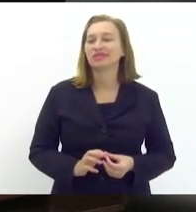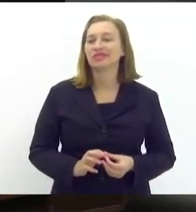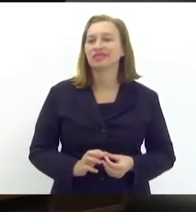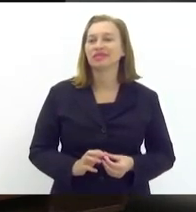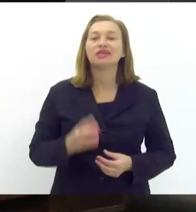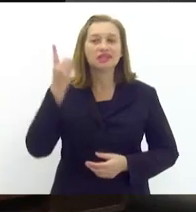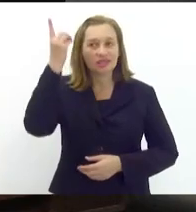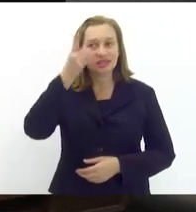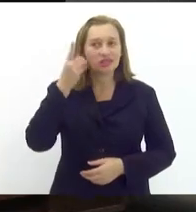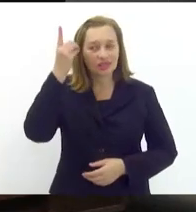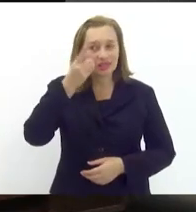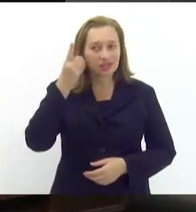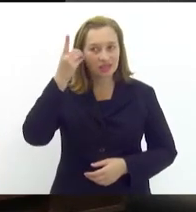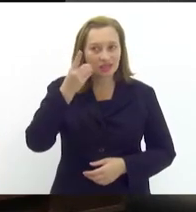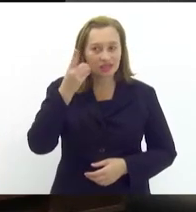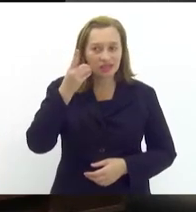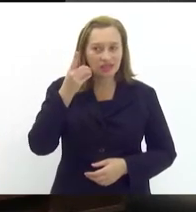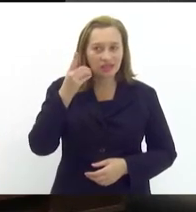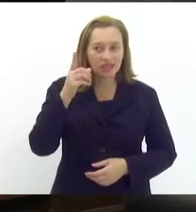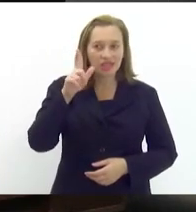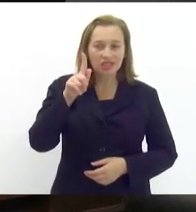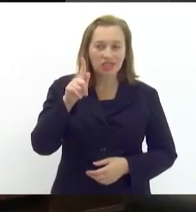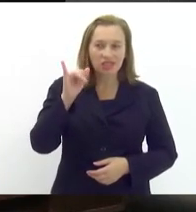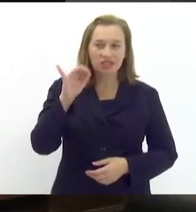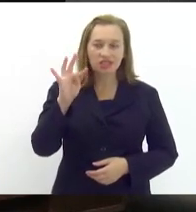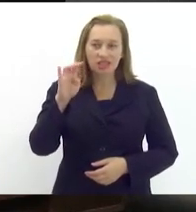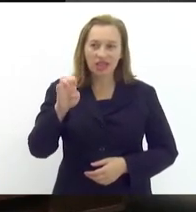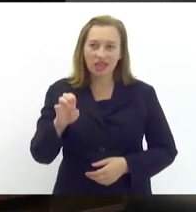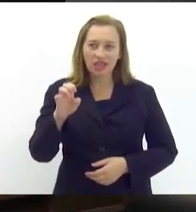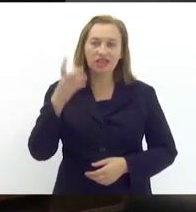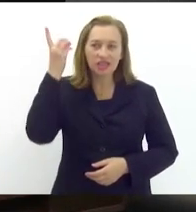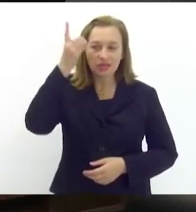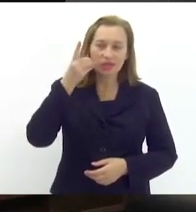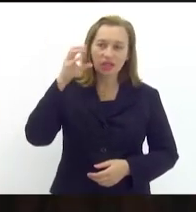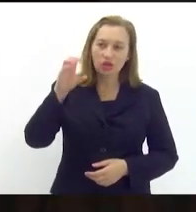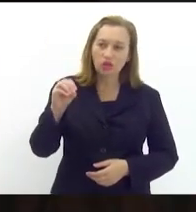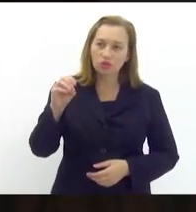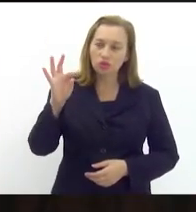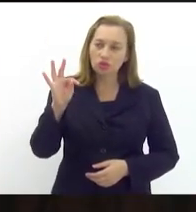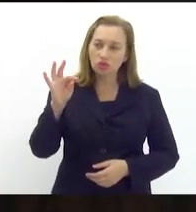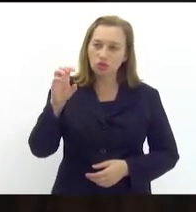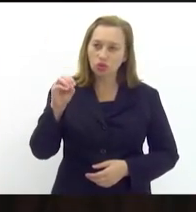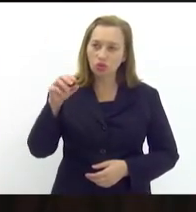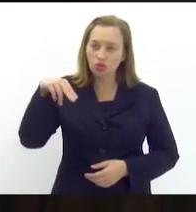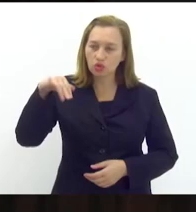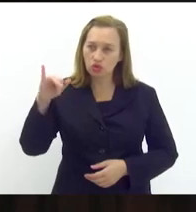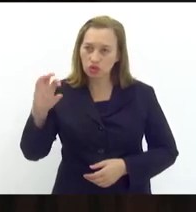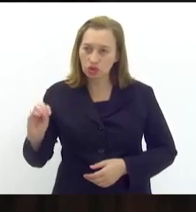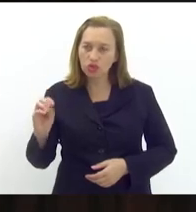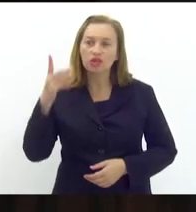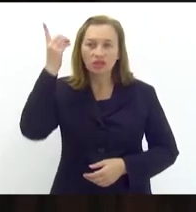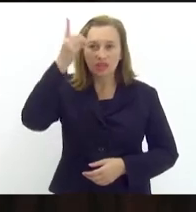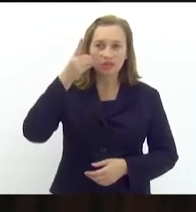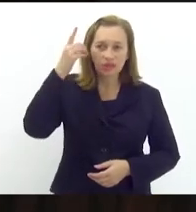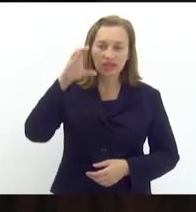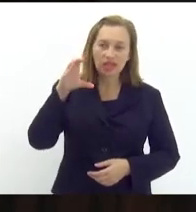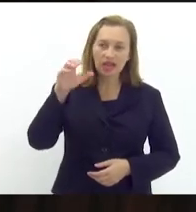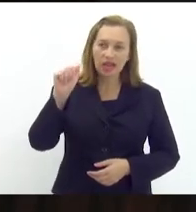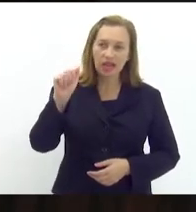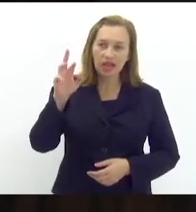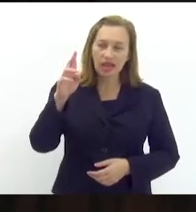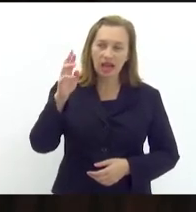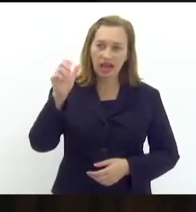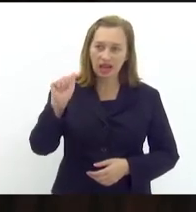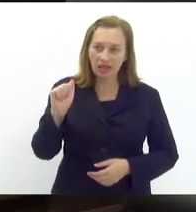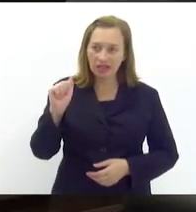Deputado Deputado Gisele Monteiro Deputado Antônio de Paula pai deputada Carla Machado